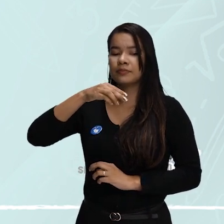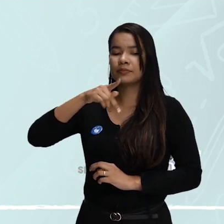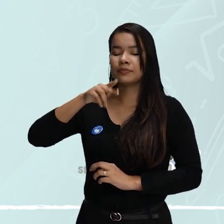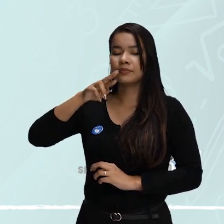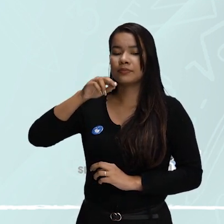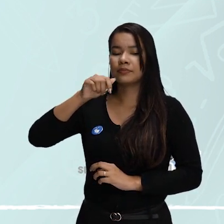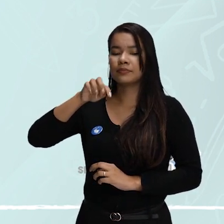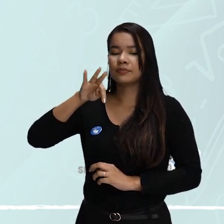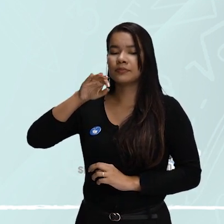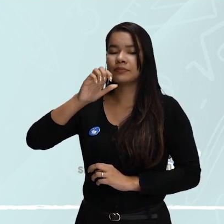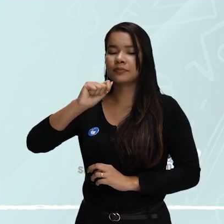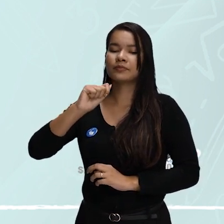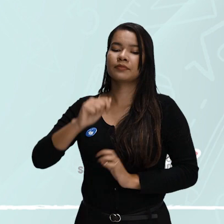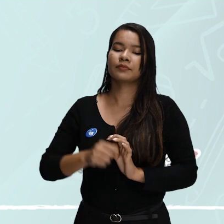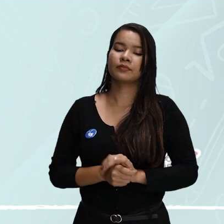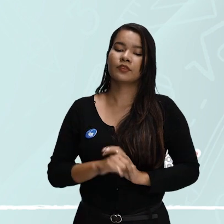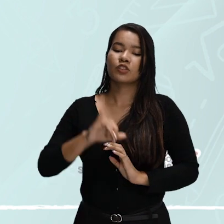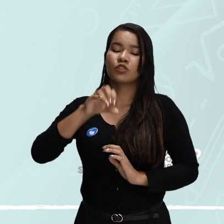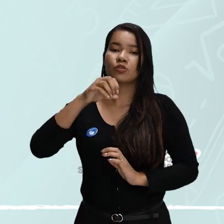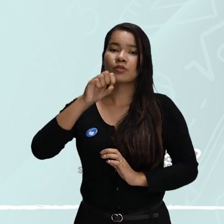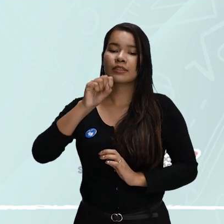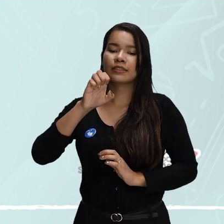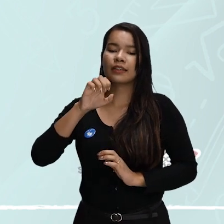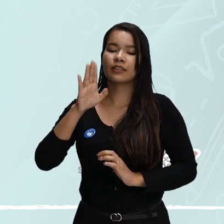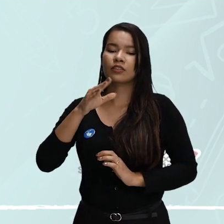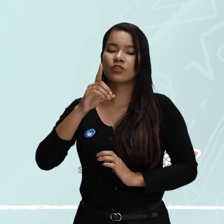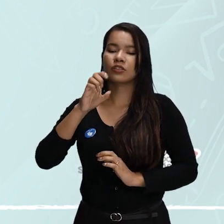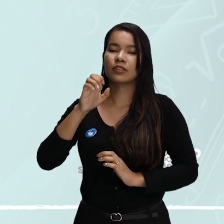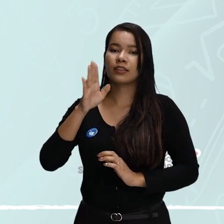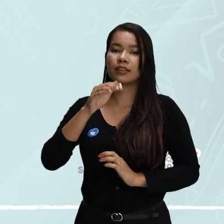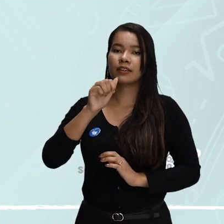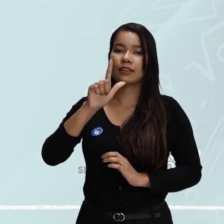José de Alencar. Eu creio que tem obra como